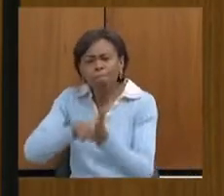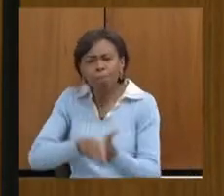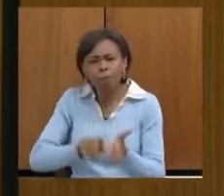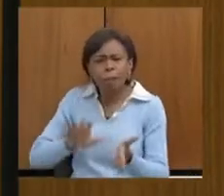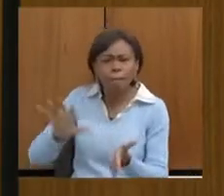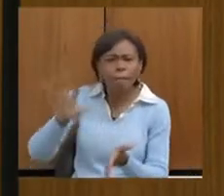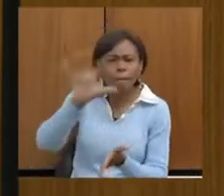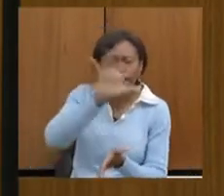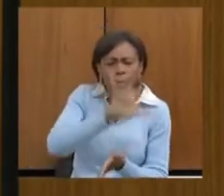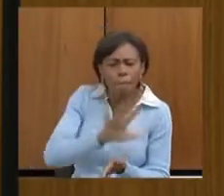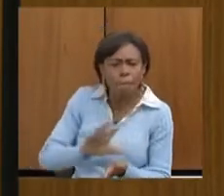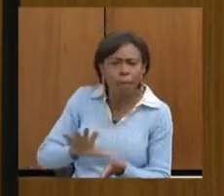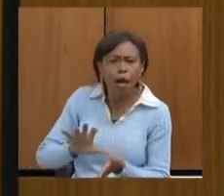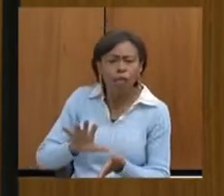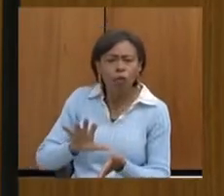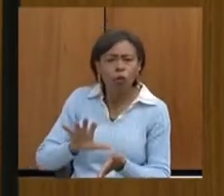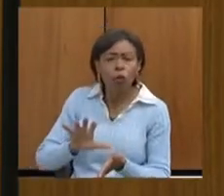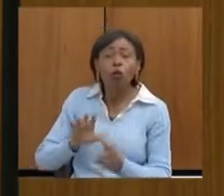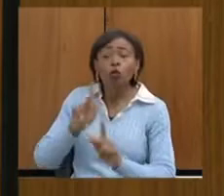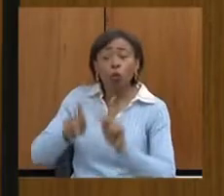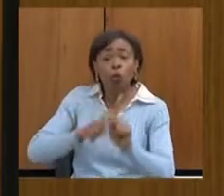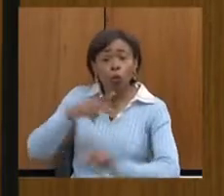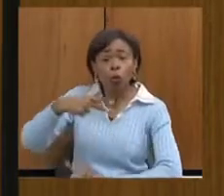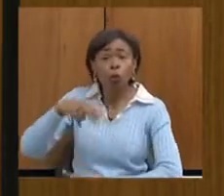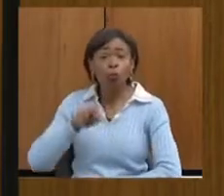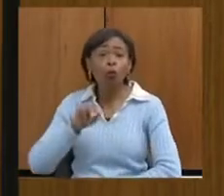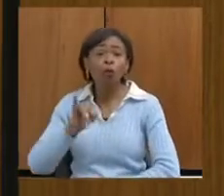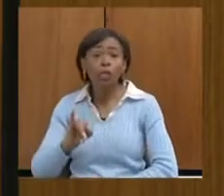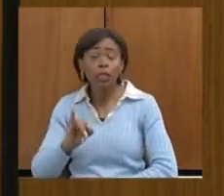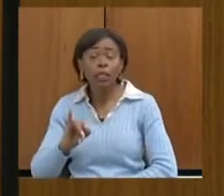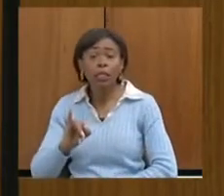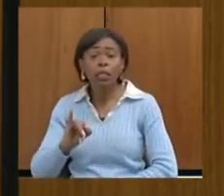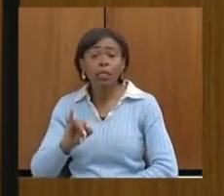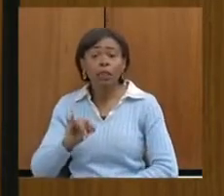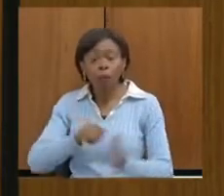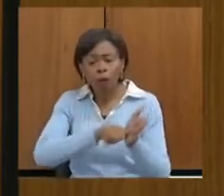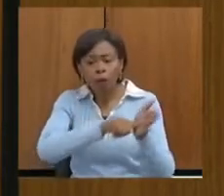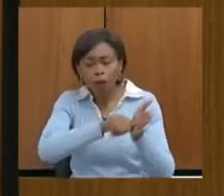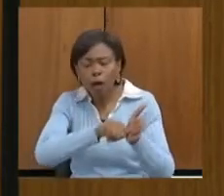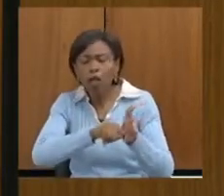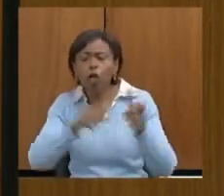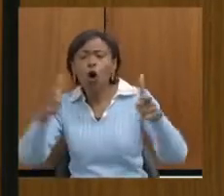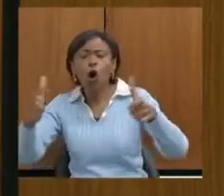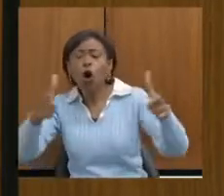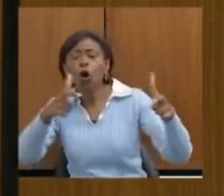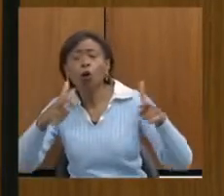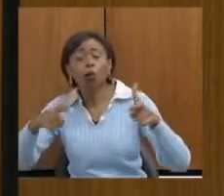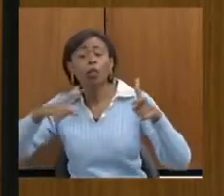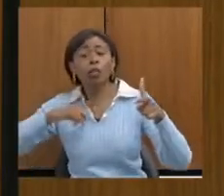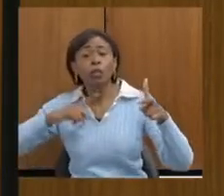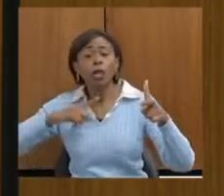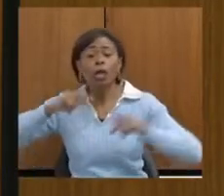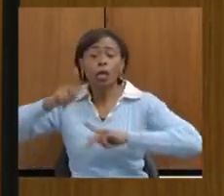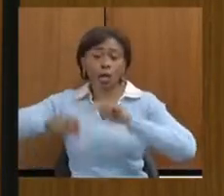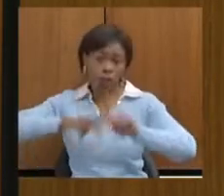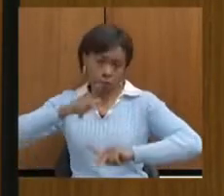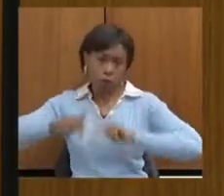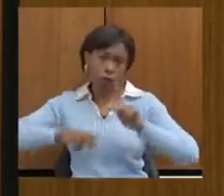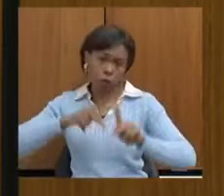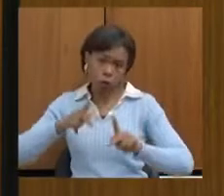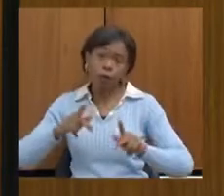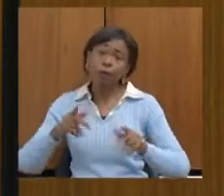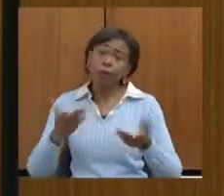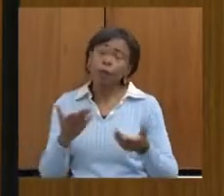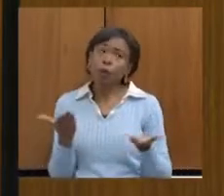é mapeamento povo por ir a cartografia né do povo por ide Onde Aqui é ele tava esperando nenhuma